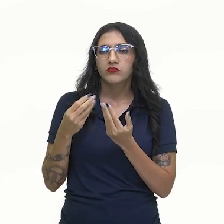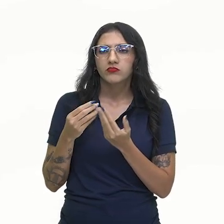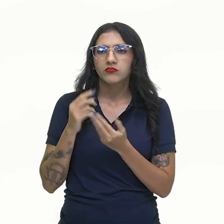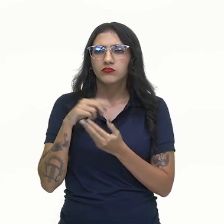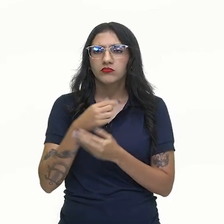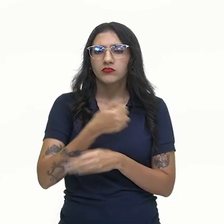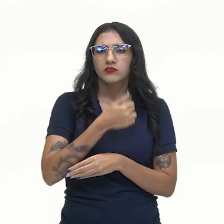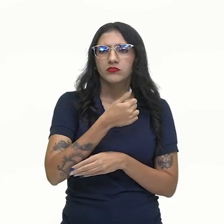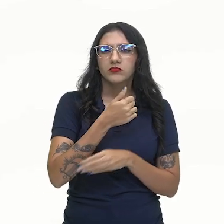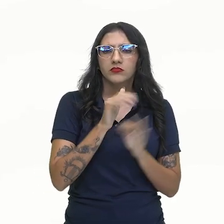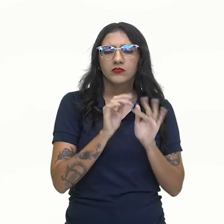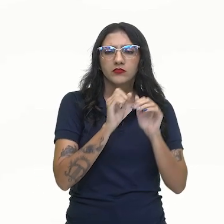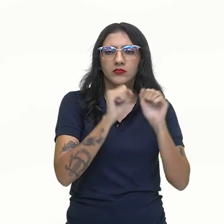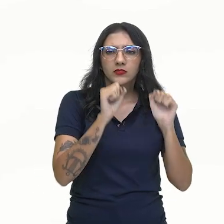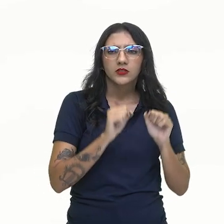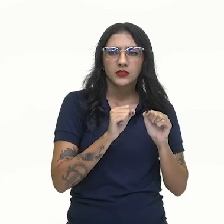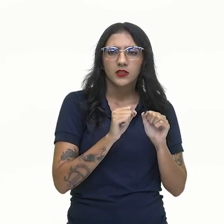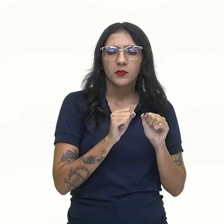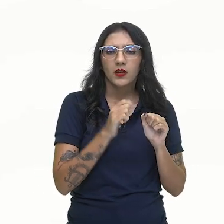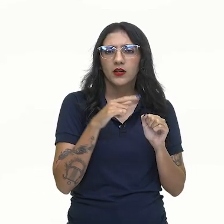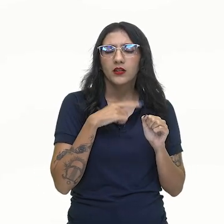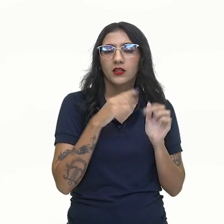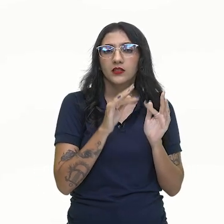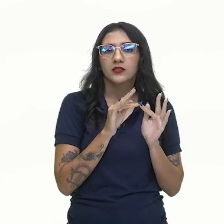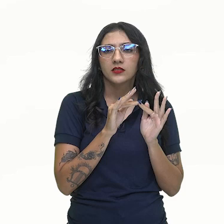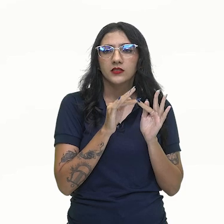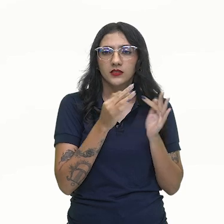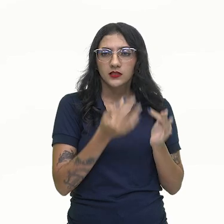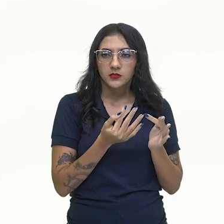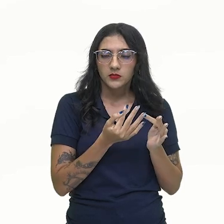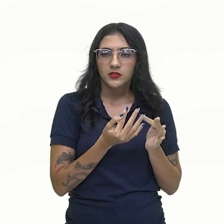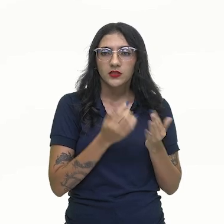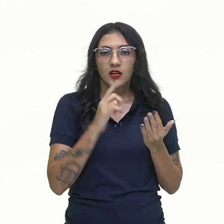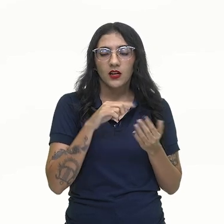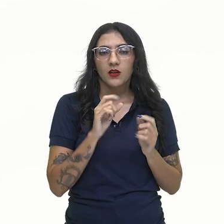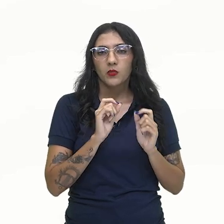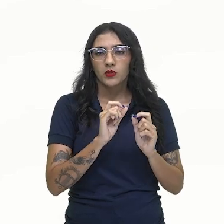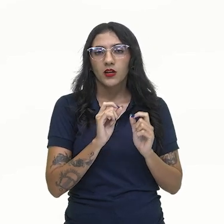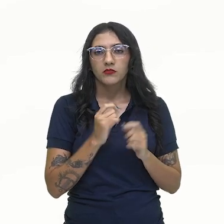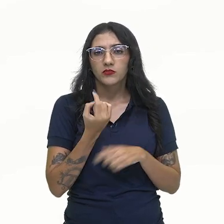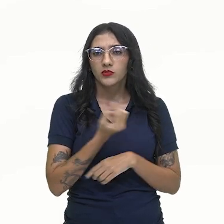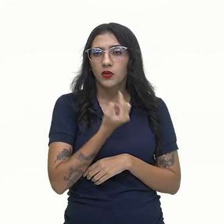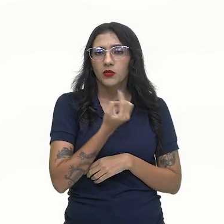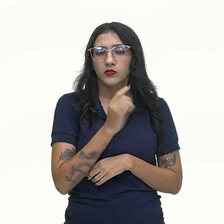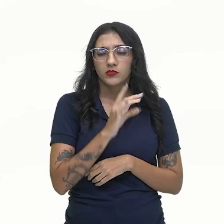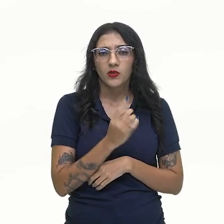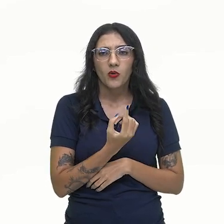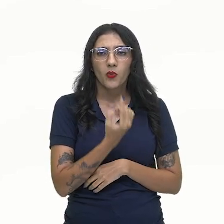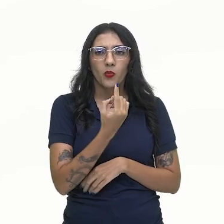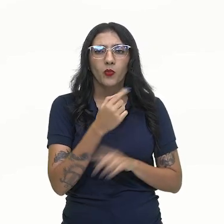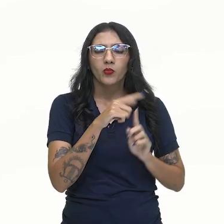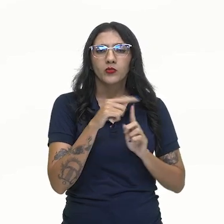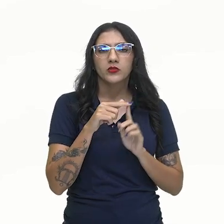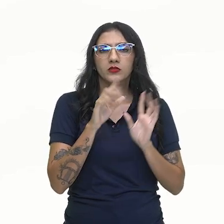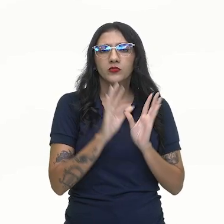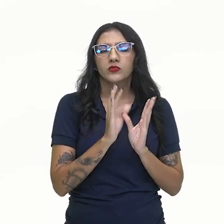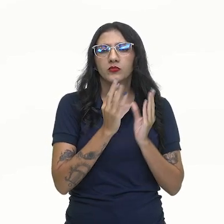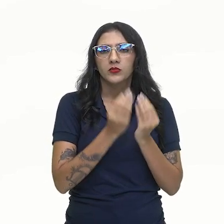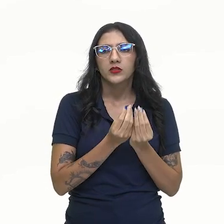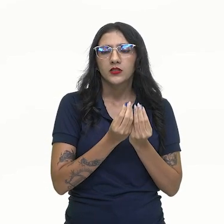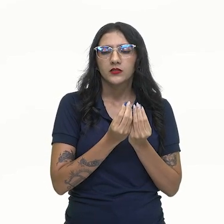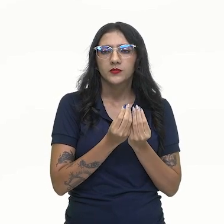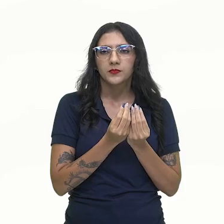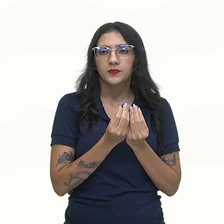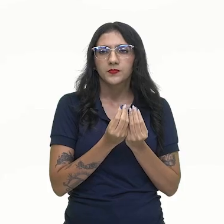que é uma substância simples? Observem que são substâncias que são formadas apenas por um tipo de elemento químico.